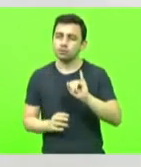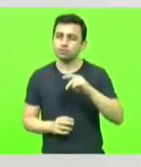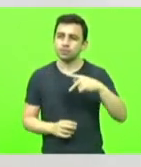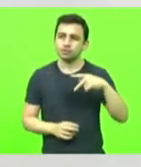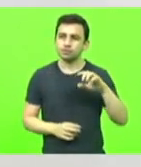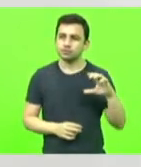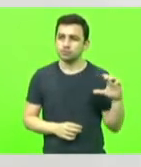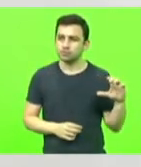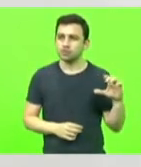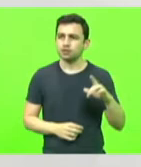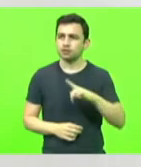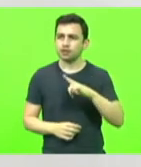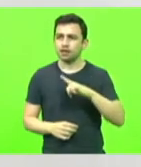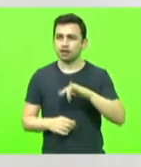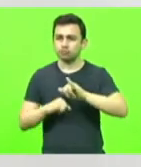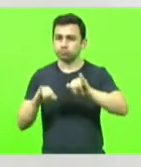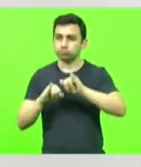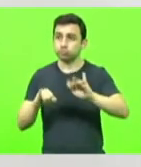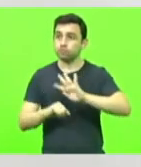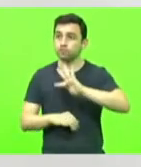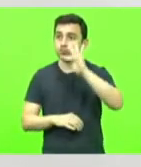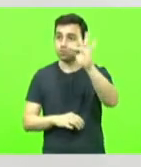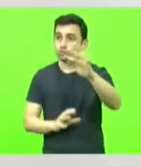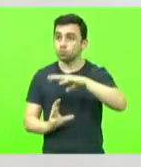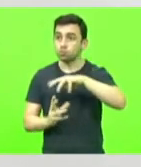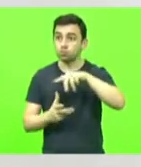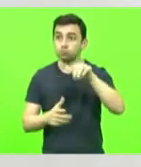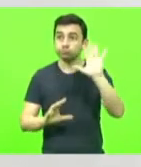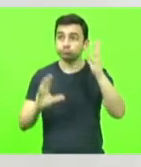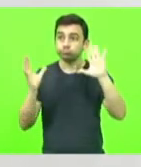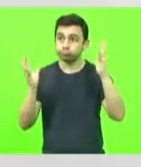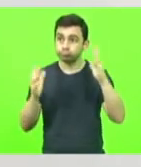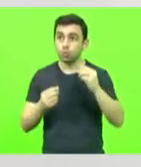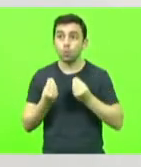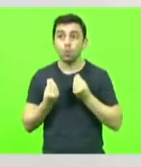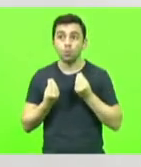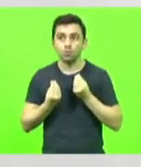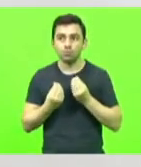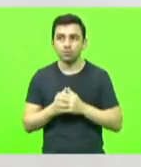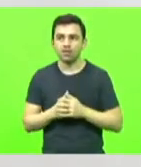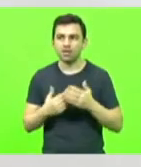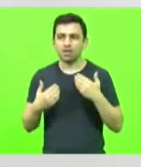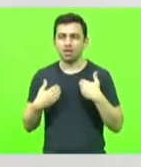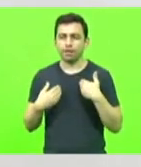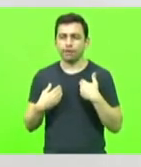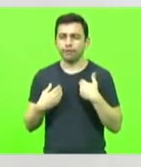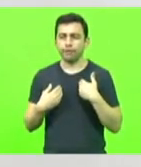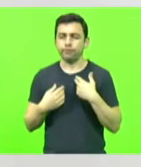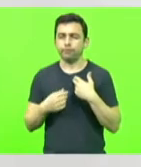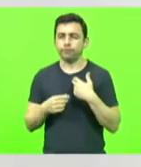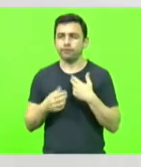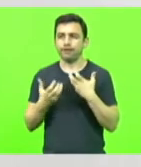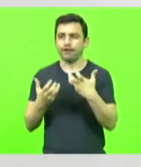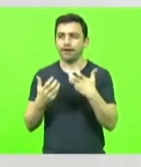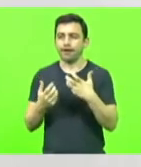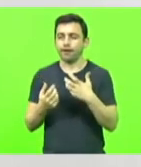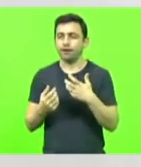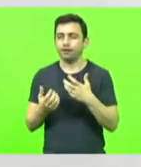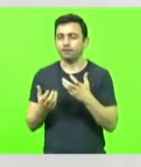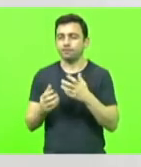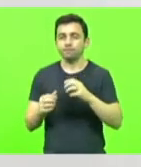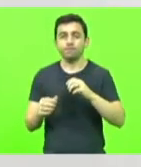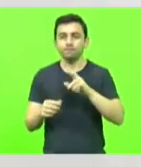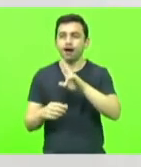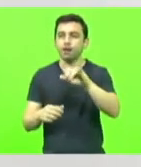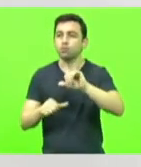traz previsões pessimistas ao clima do nosso planeta. Eu não estou aqui para convencer os senhores e as senhoras das mudanças